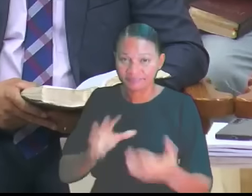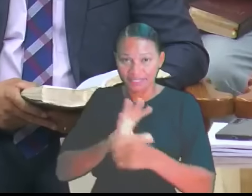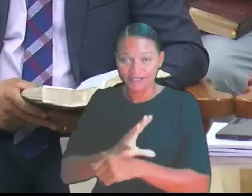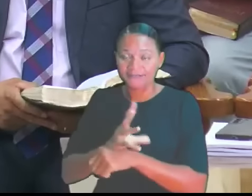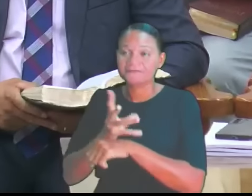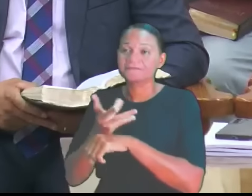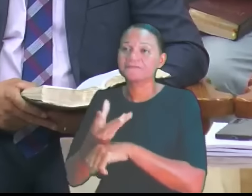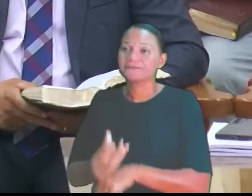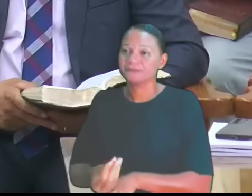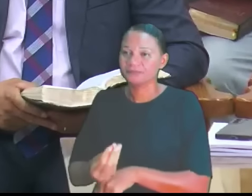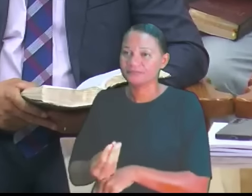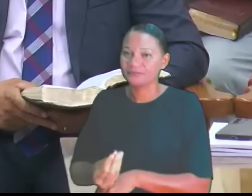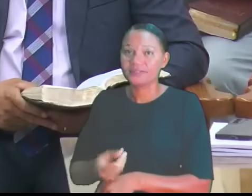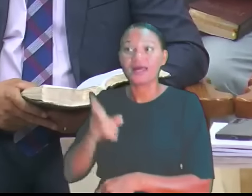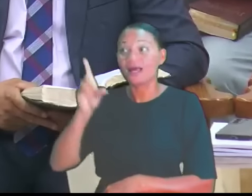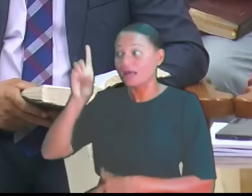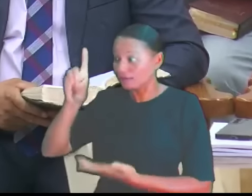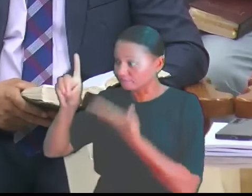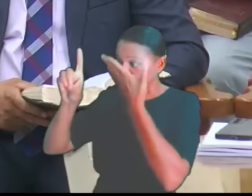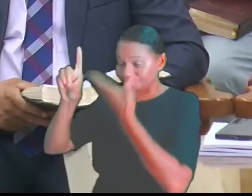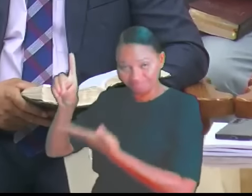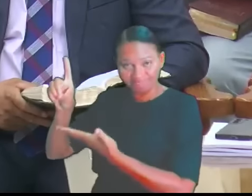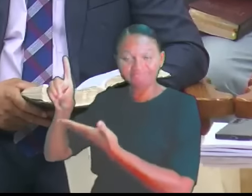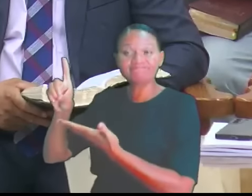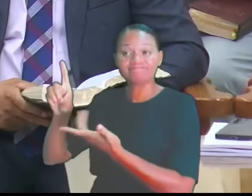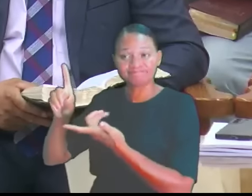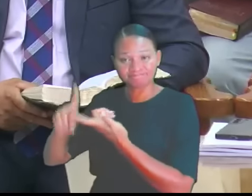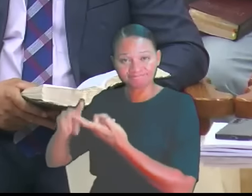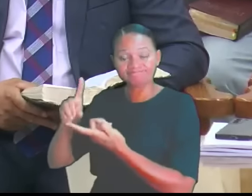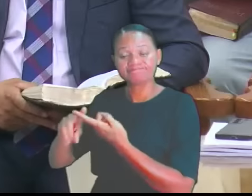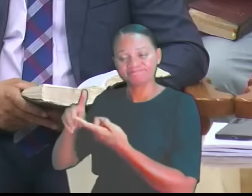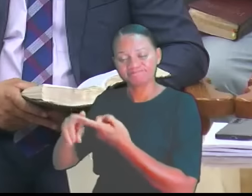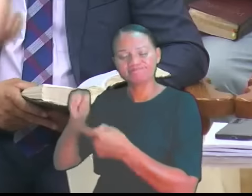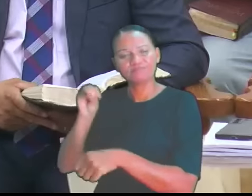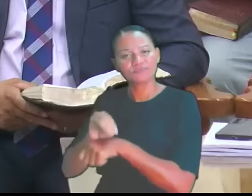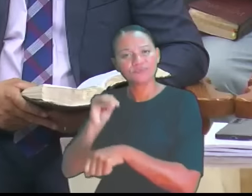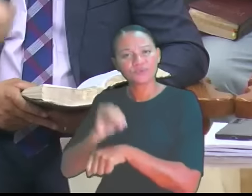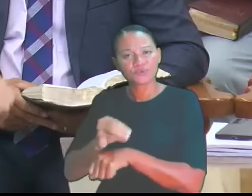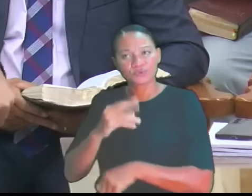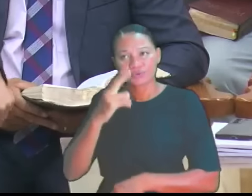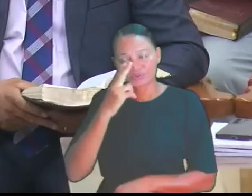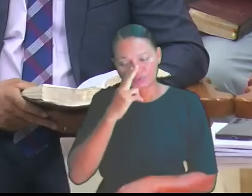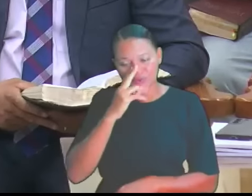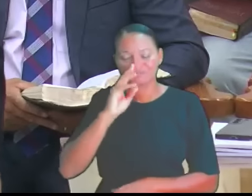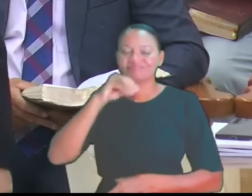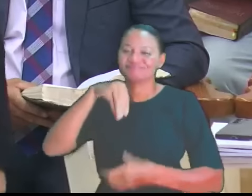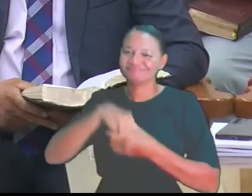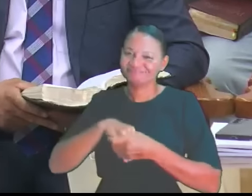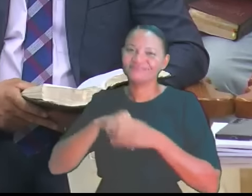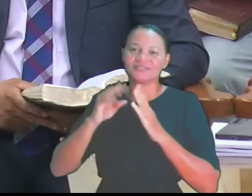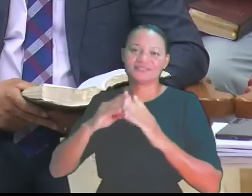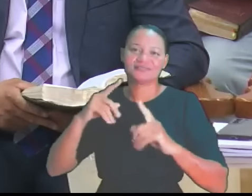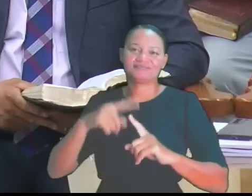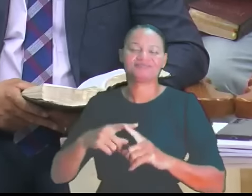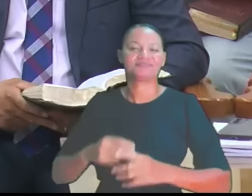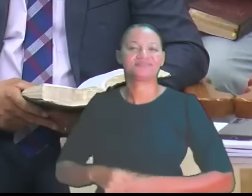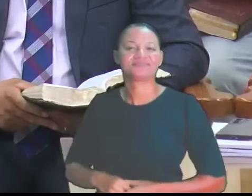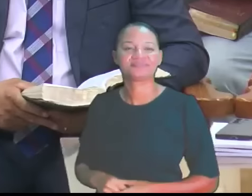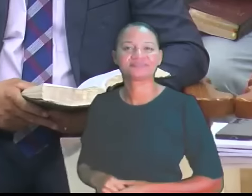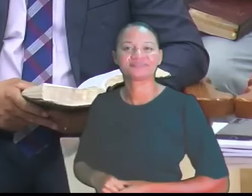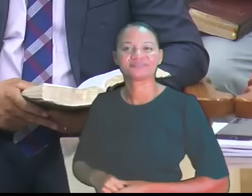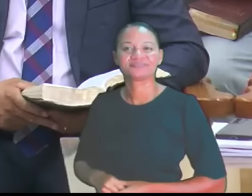igreja é o Deus que provê, é o Deus que provê para o crente, para o crente na igreja.